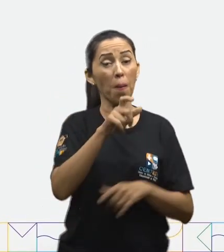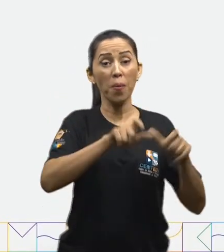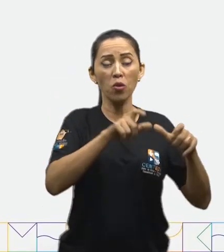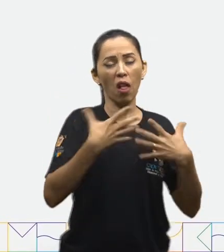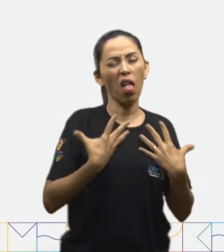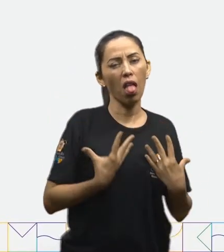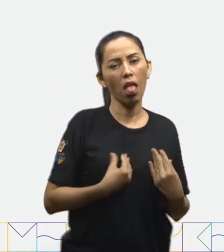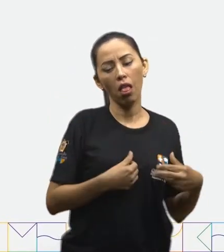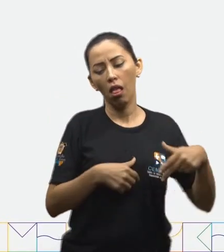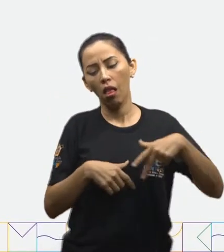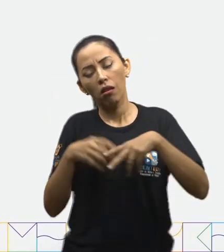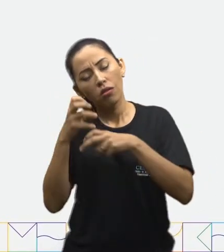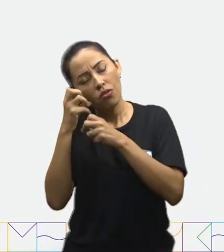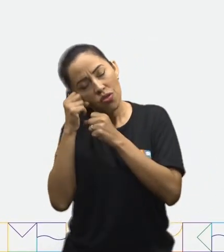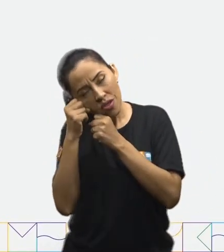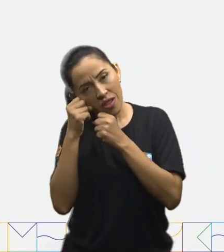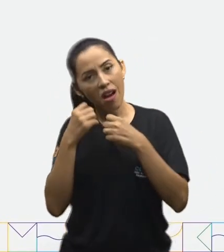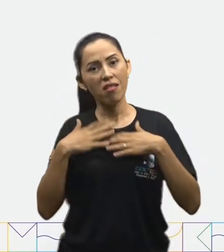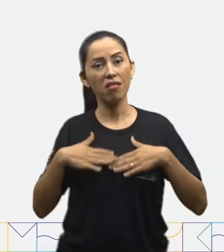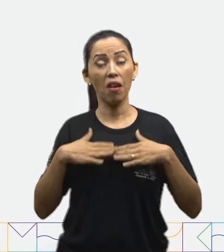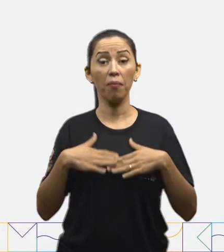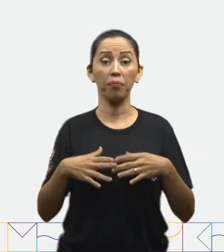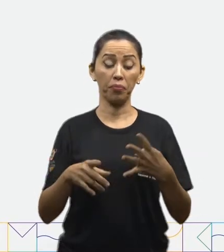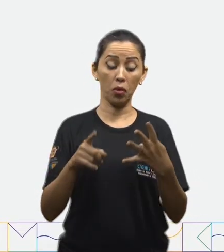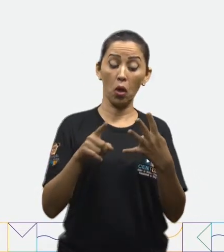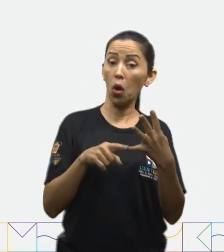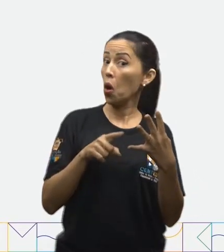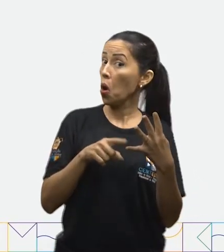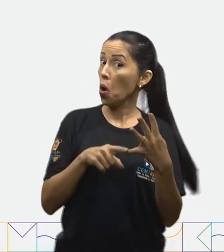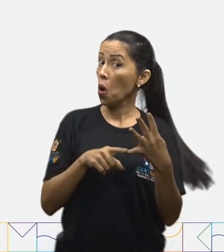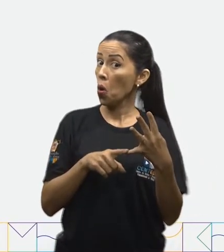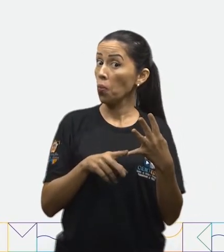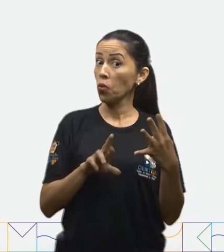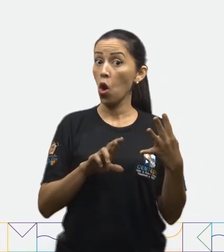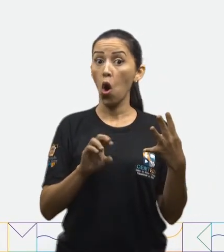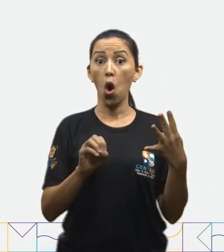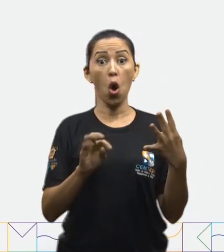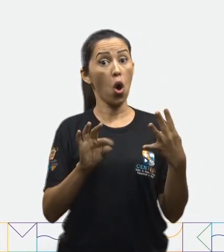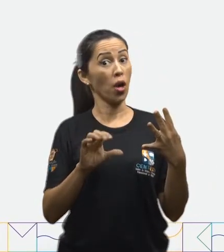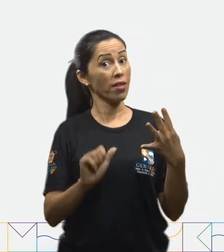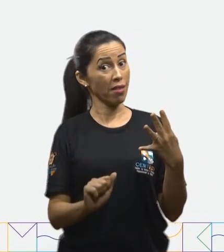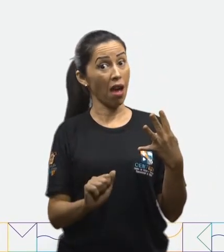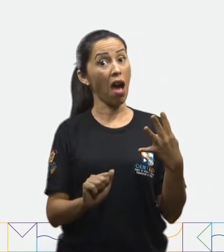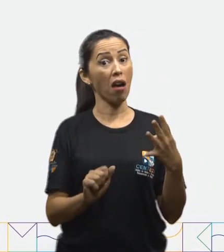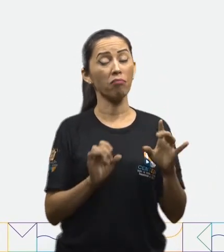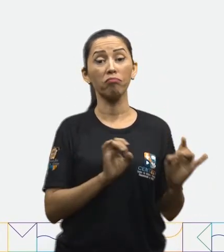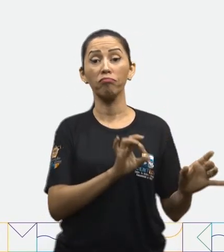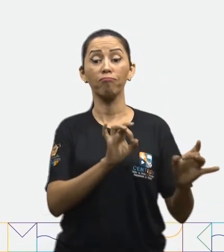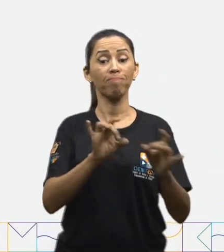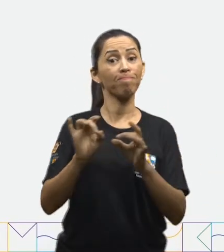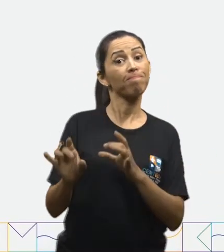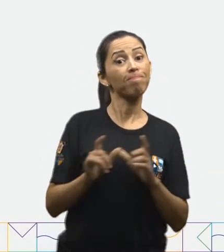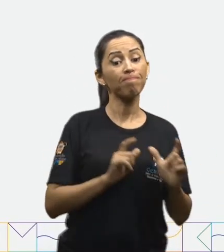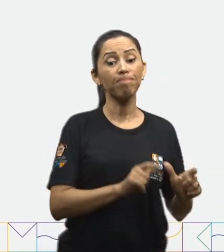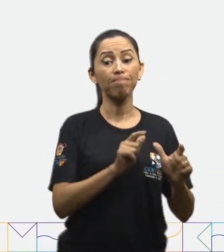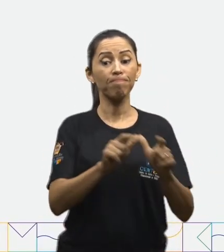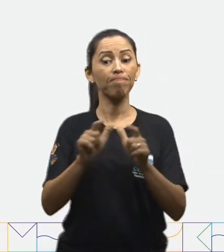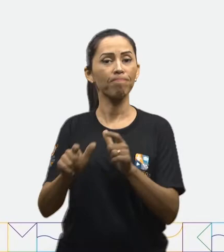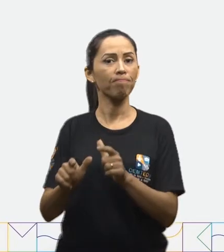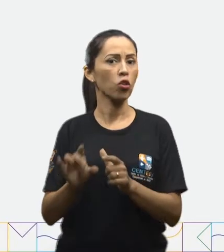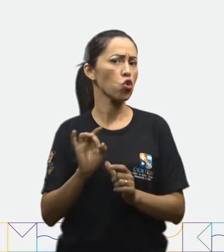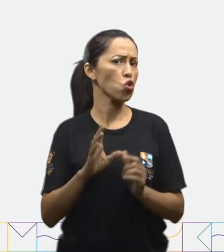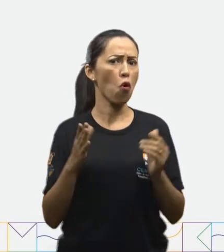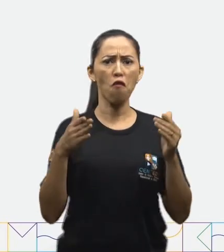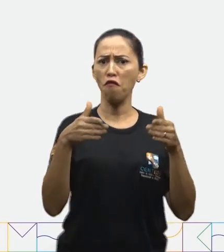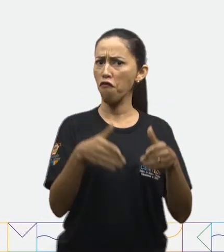suas viagens. Alternativa D. As rotas comerciais eram realizadas apenas em